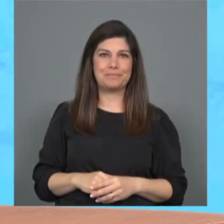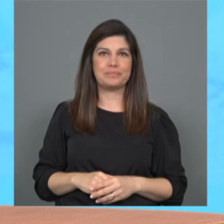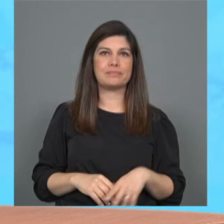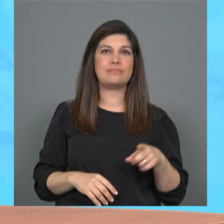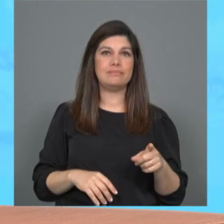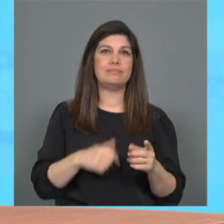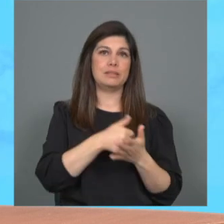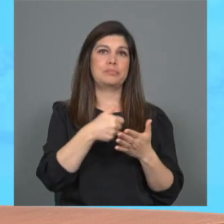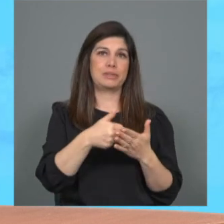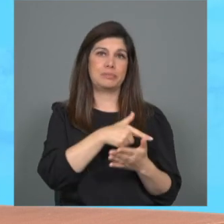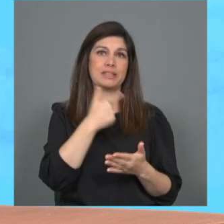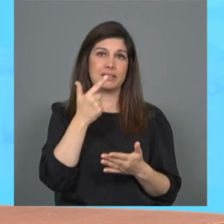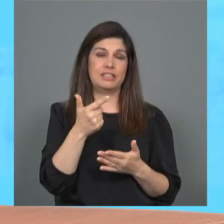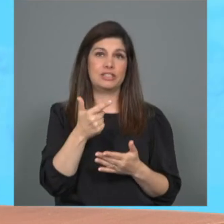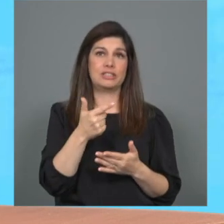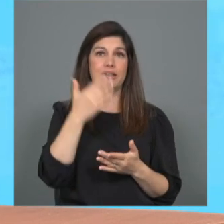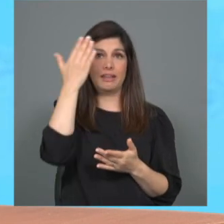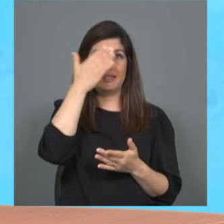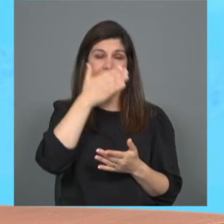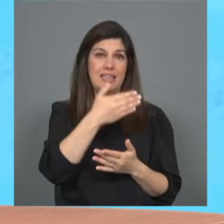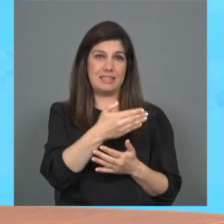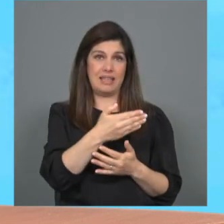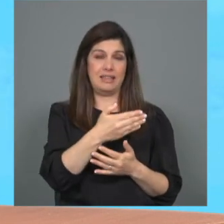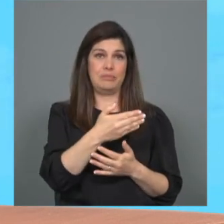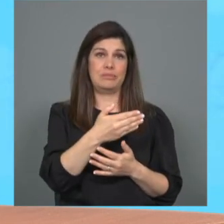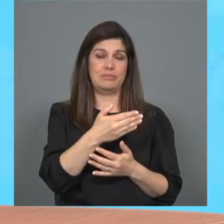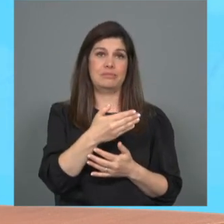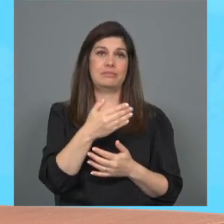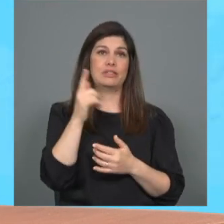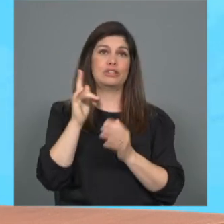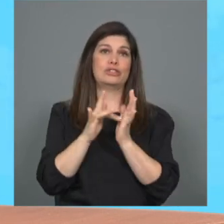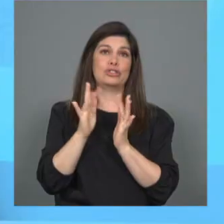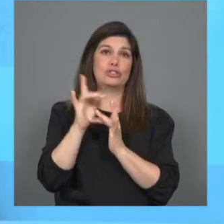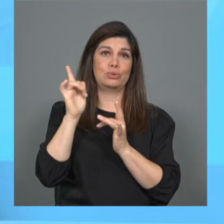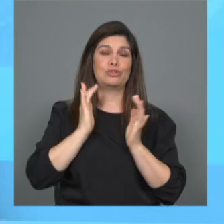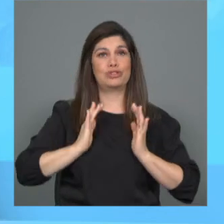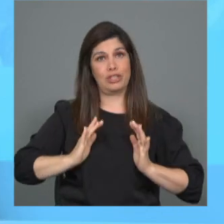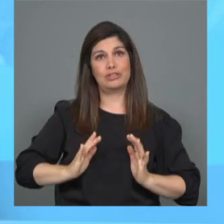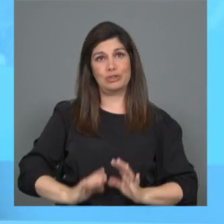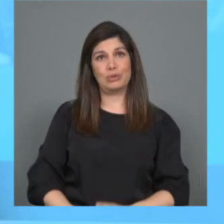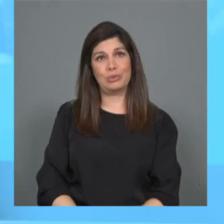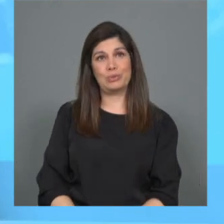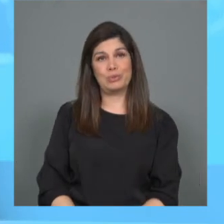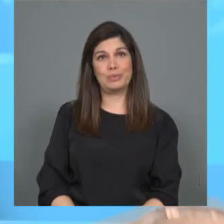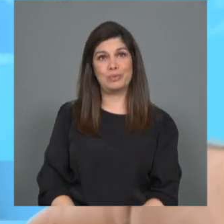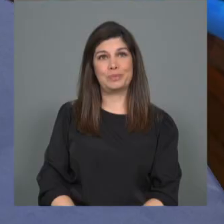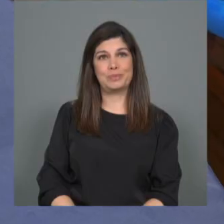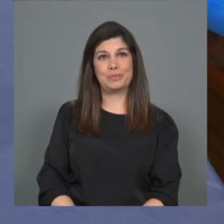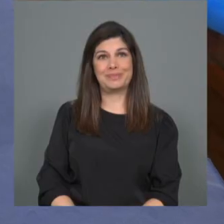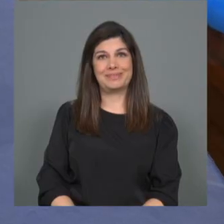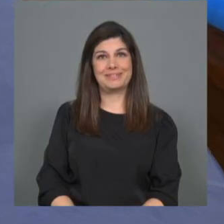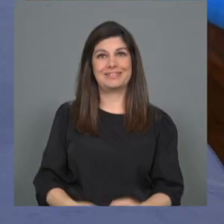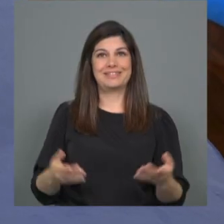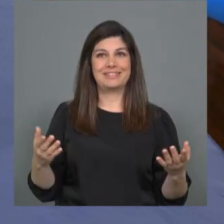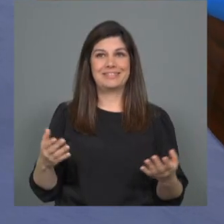descansou. Nessa narrativa mítica da criação. Está na origem, se calhar, desse descanso absoluto. Claro, pois, exatamente.